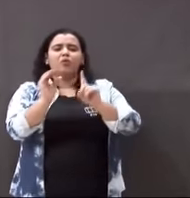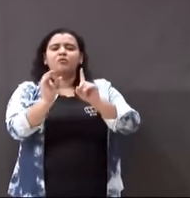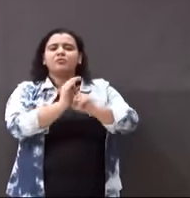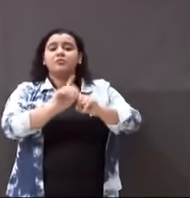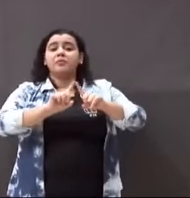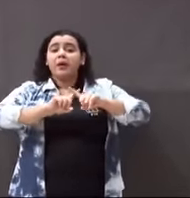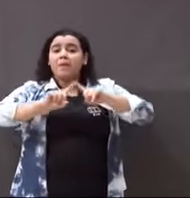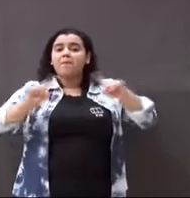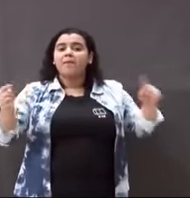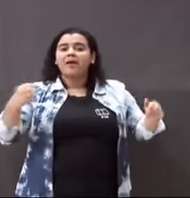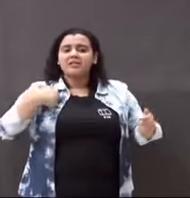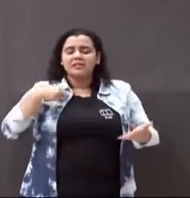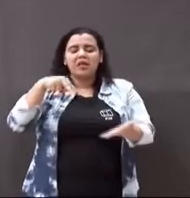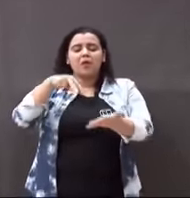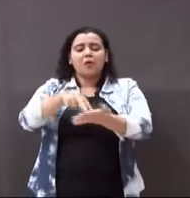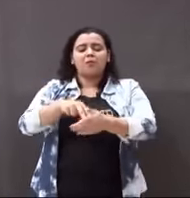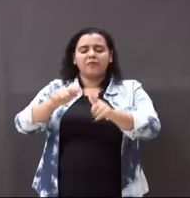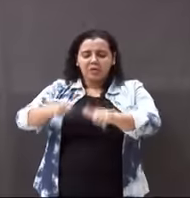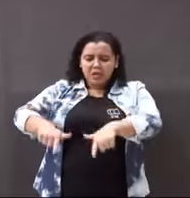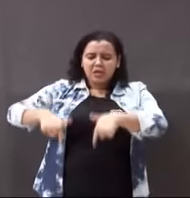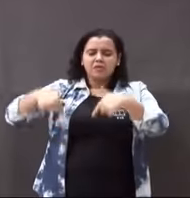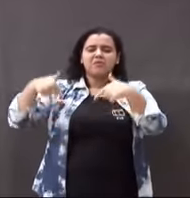Eu sei o que, que eu vim fazer aqui hoje.